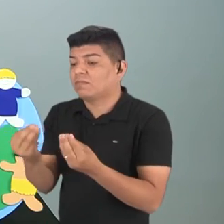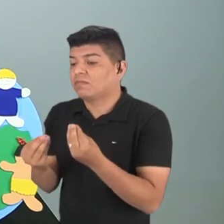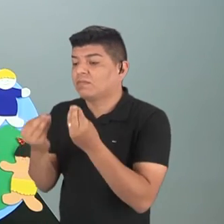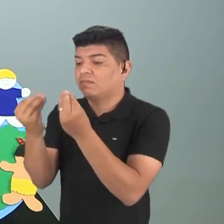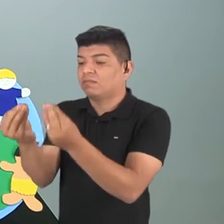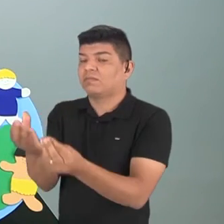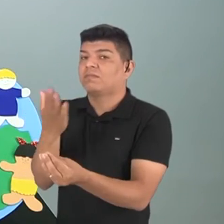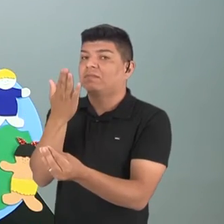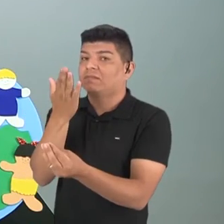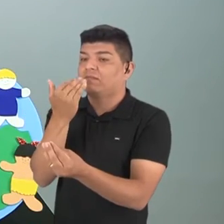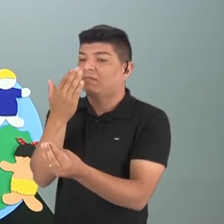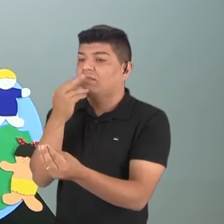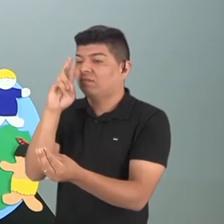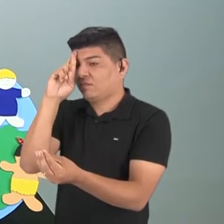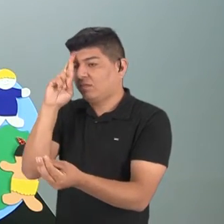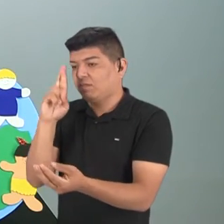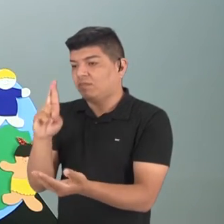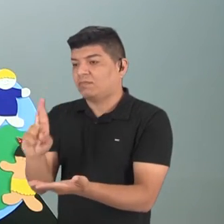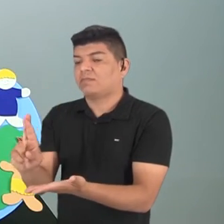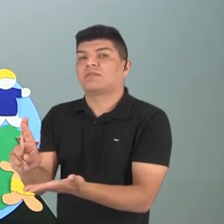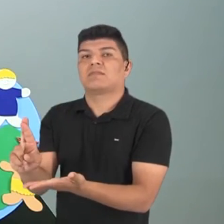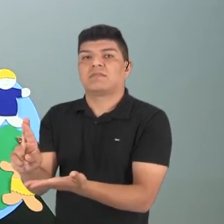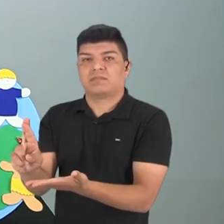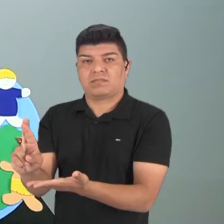e respeitando, não é mesmo?